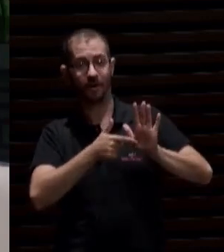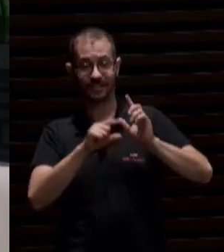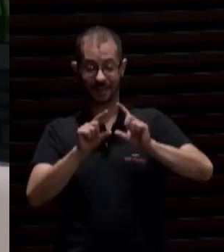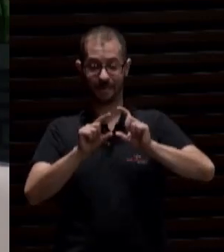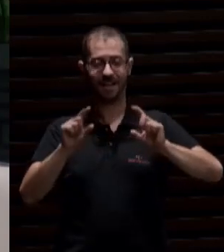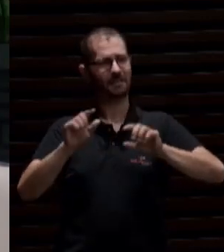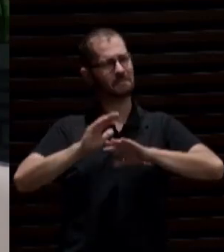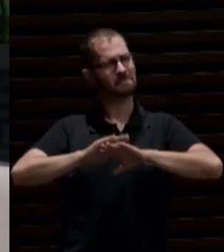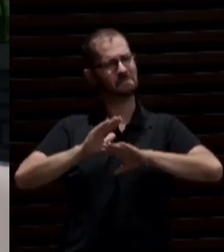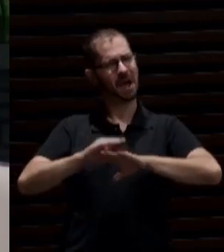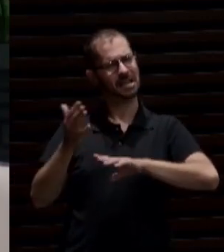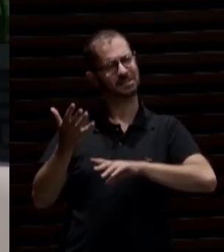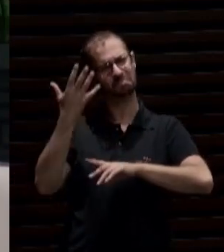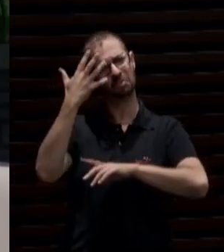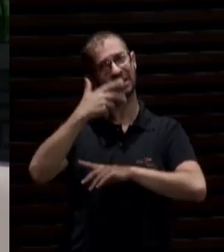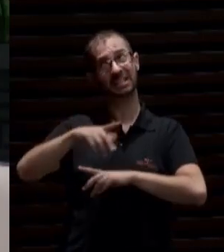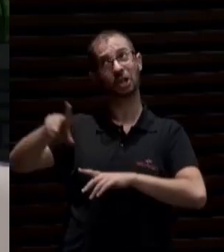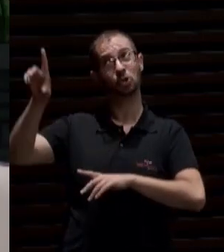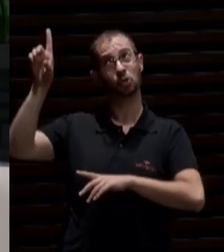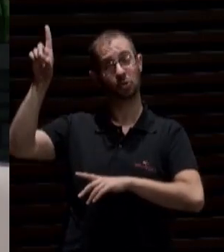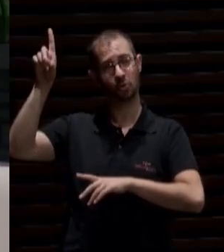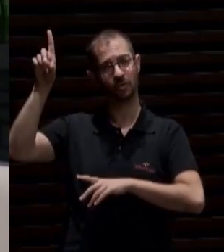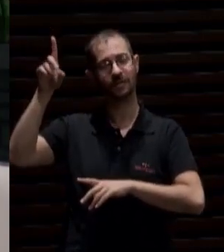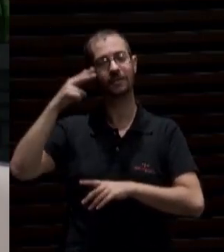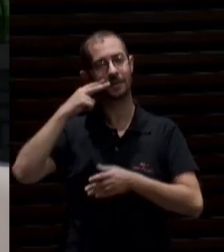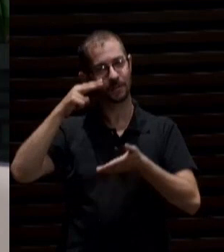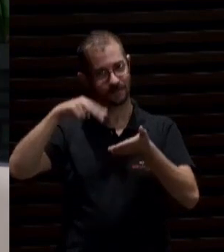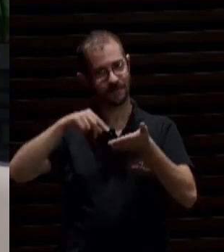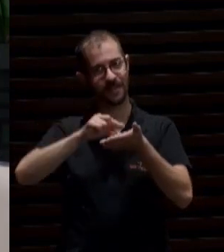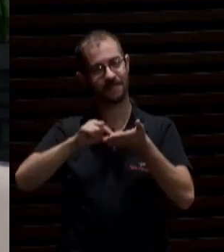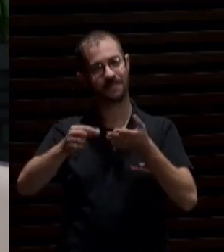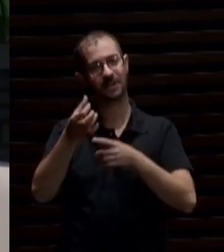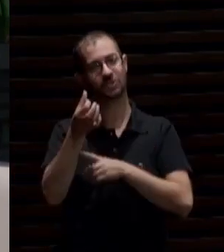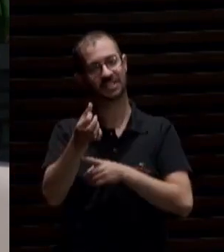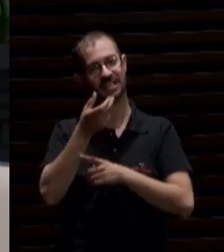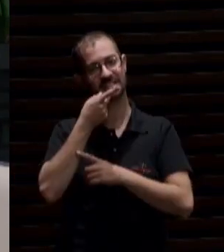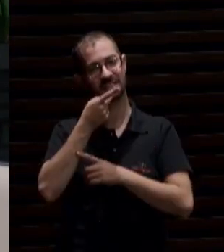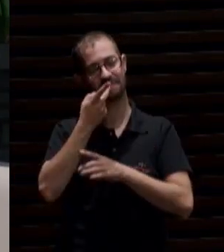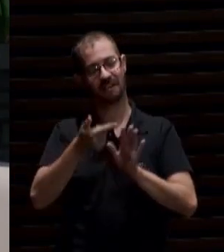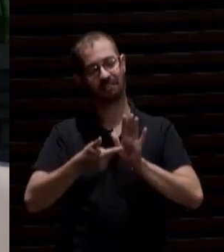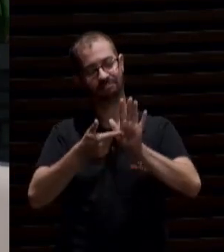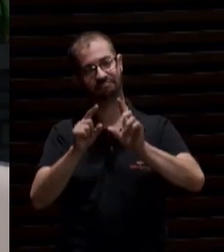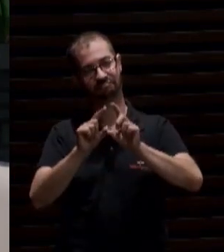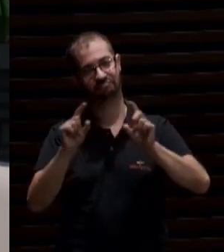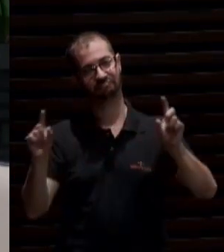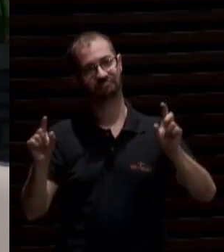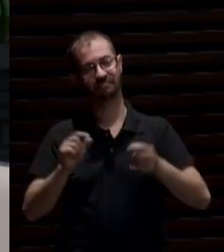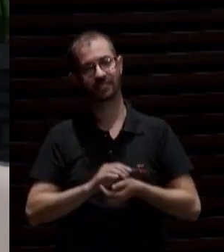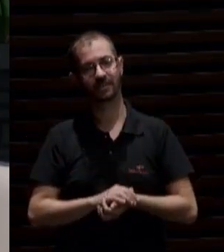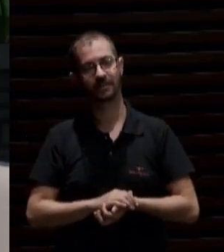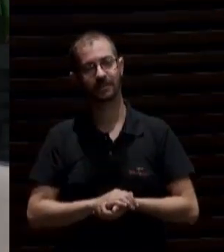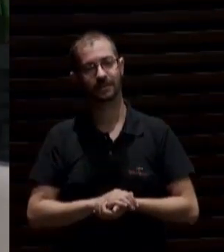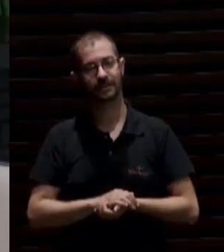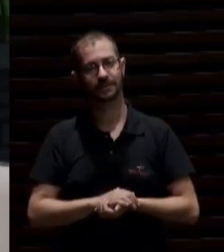usada. Tu, porém... Vamos ler novamente o verso 6, na parte B, onde essa expressão está sendo colocada.